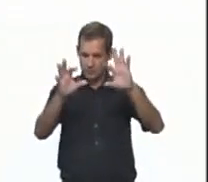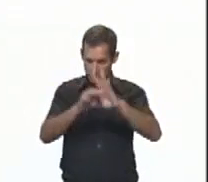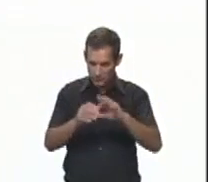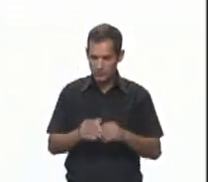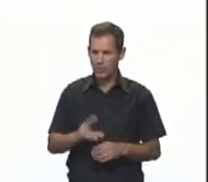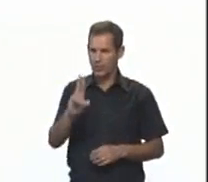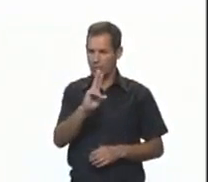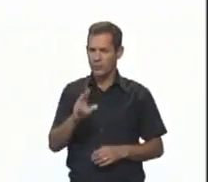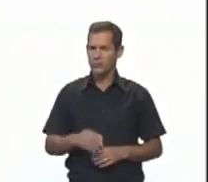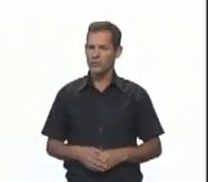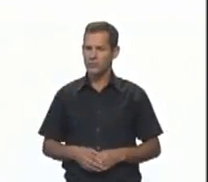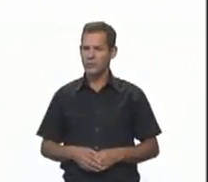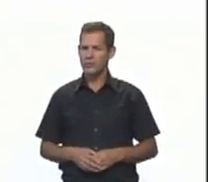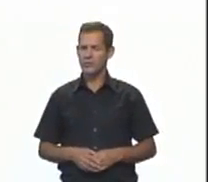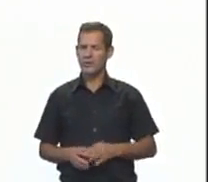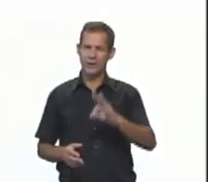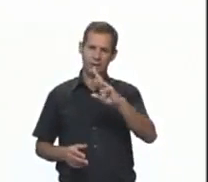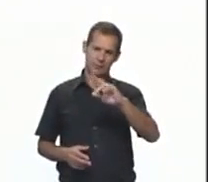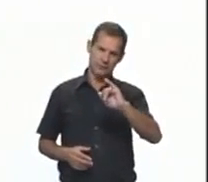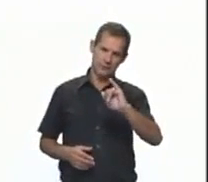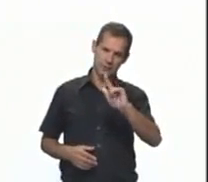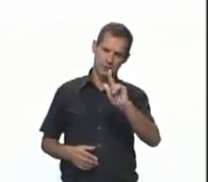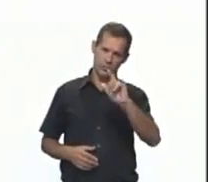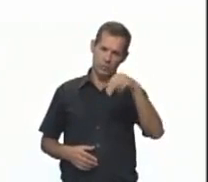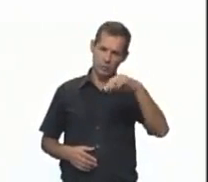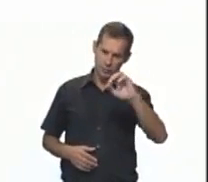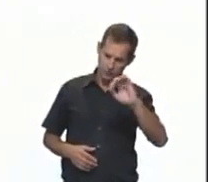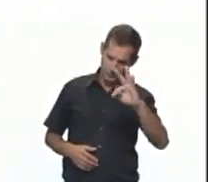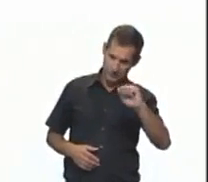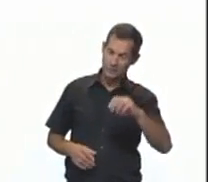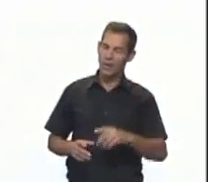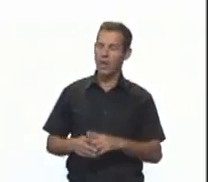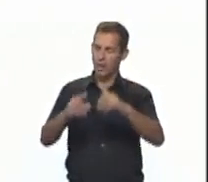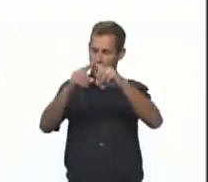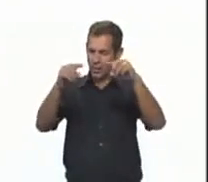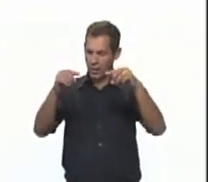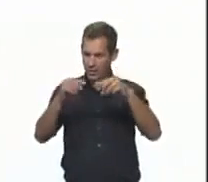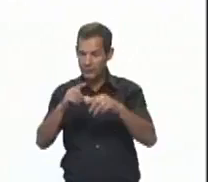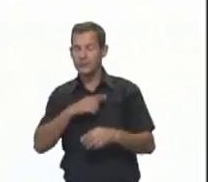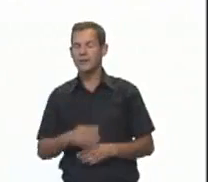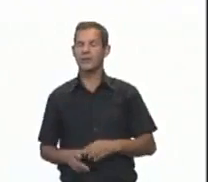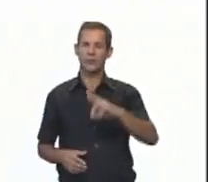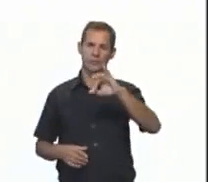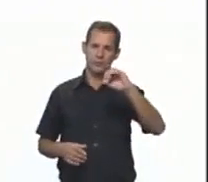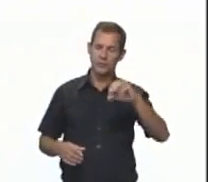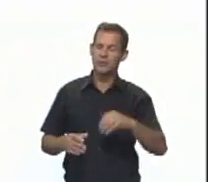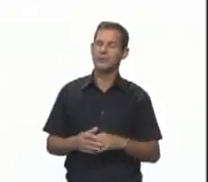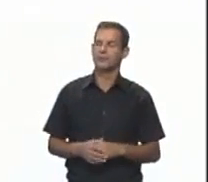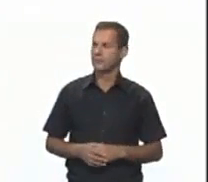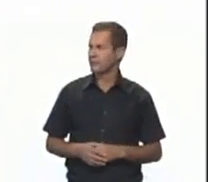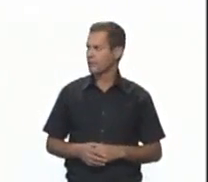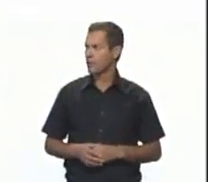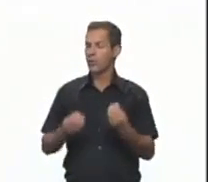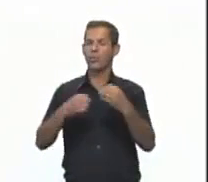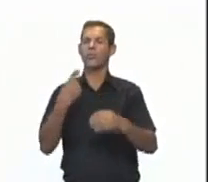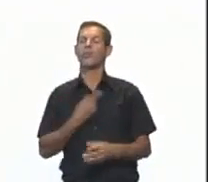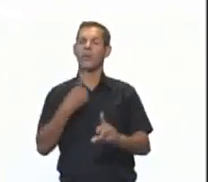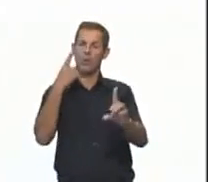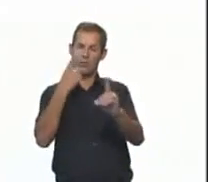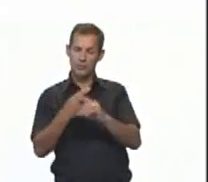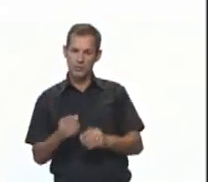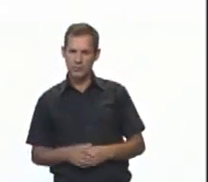relações? Utilizando a trigonometria no triângulo retângulo. Então, o que que eu tenho? Eu tenho que o meu raio... Como que a gente